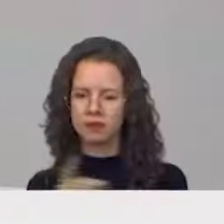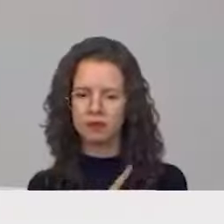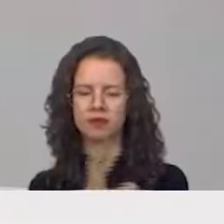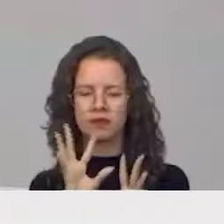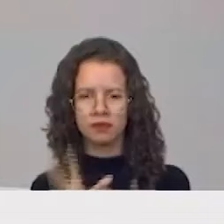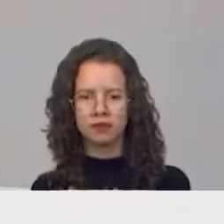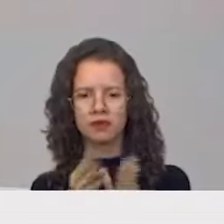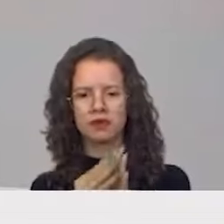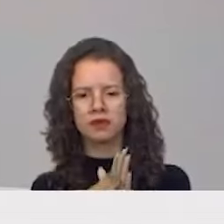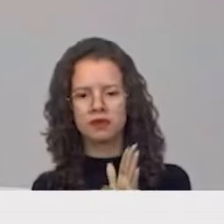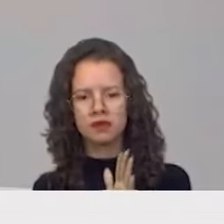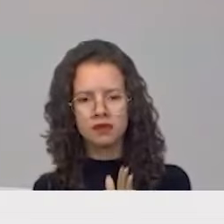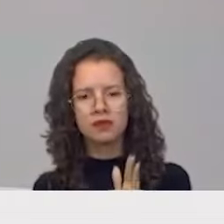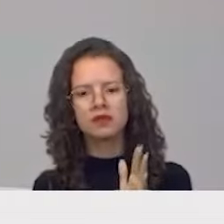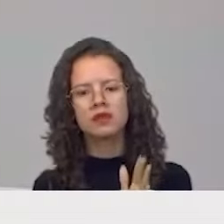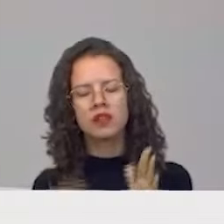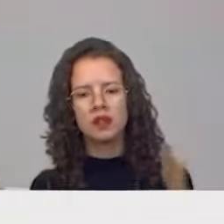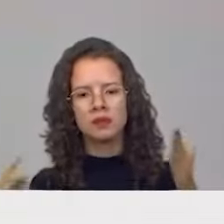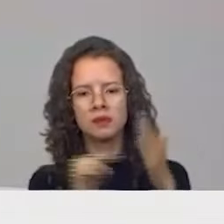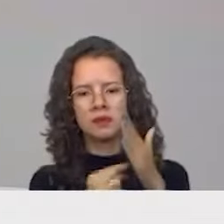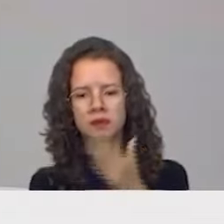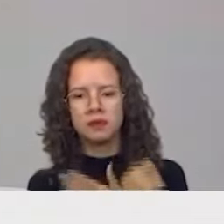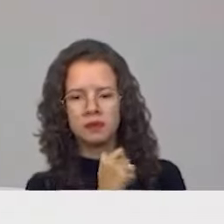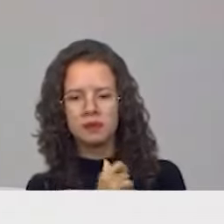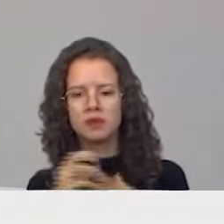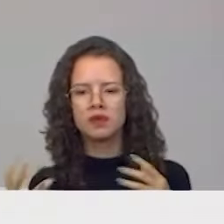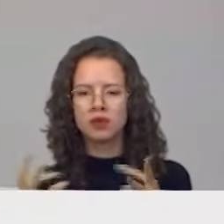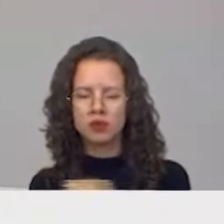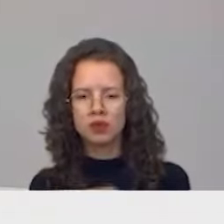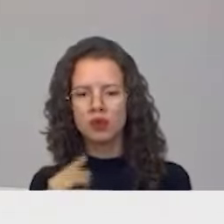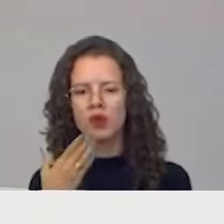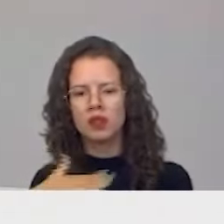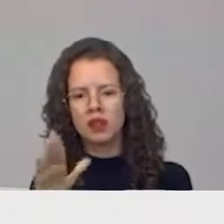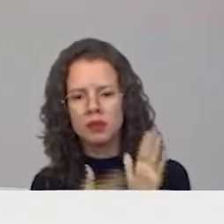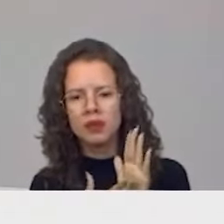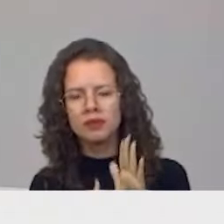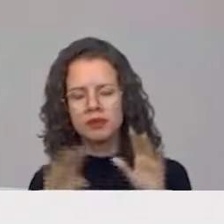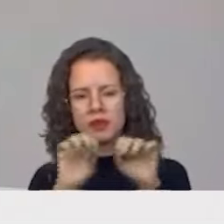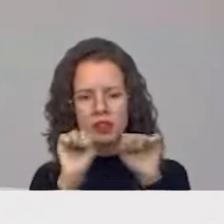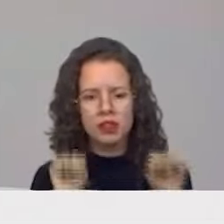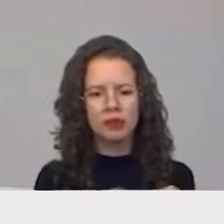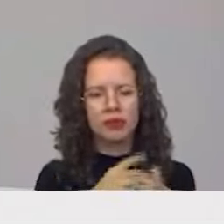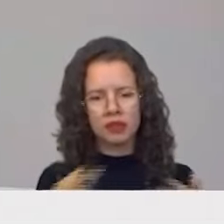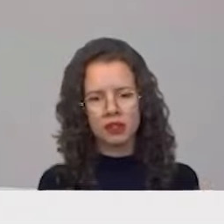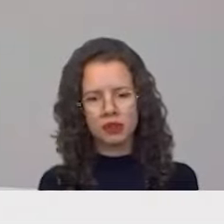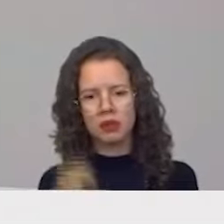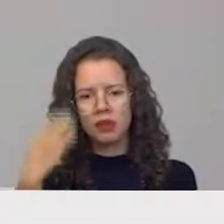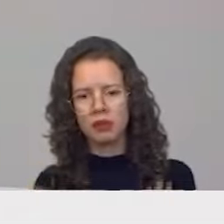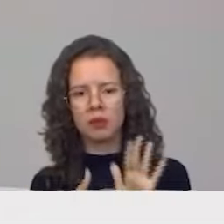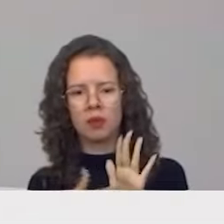hospitais da capital diante de relatos de pacientes na semana passada o ministro do